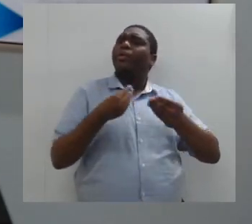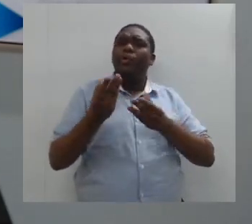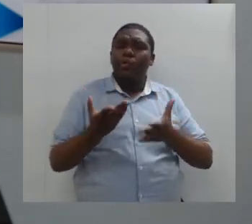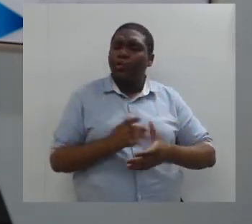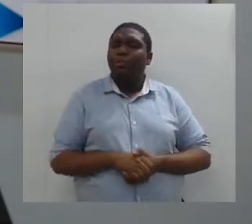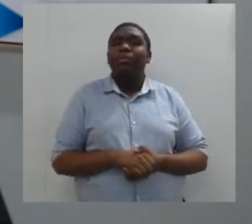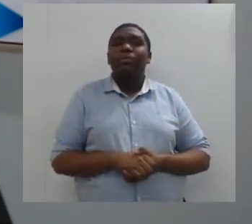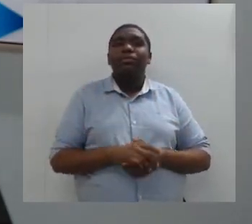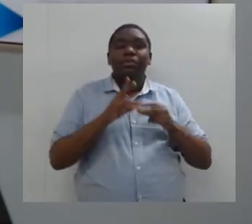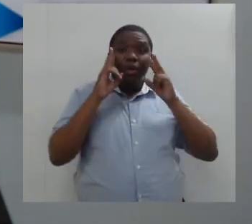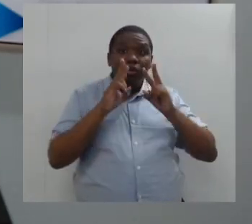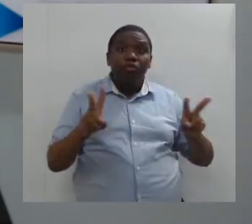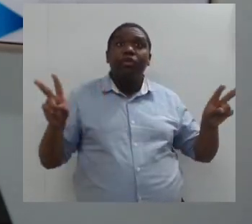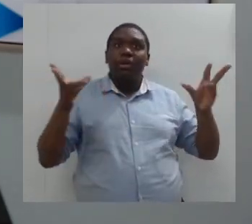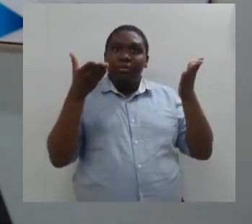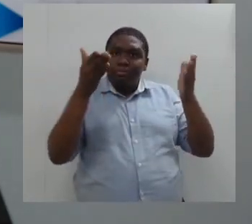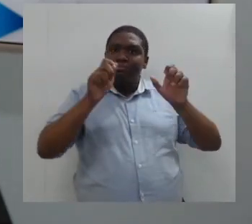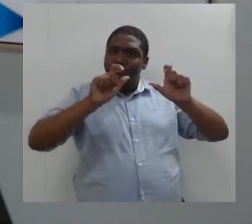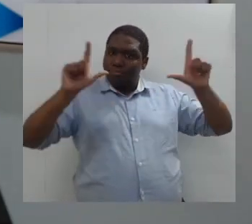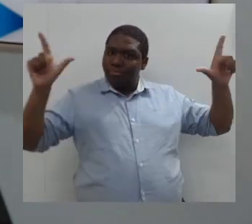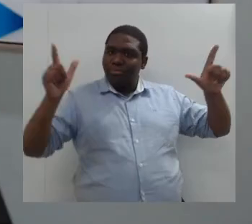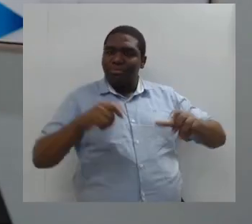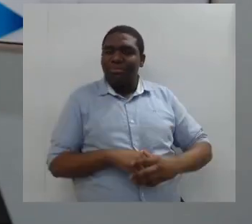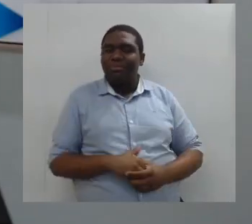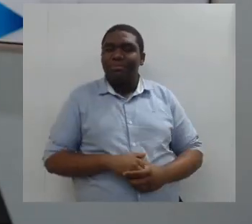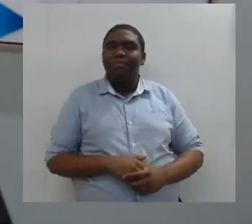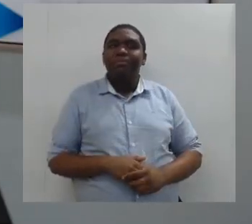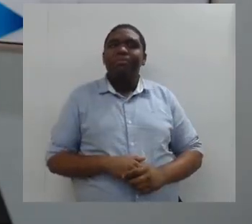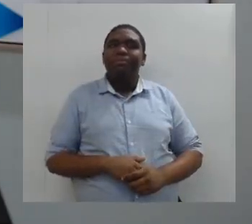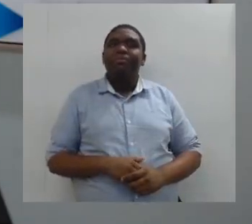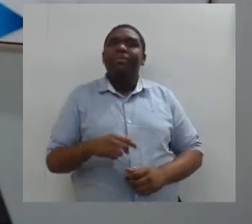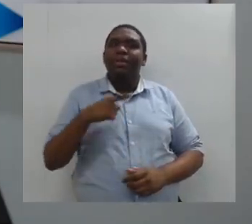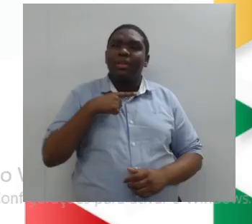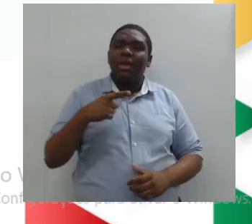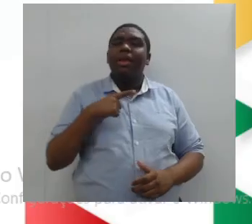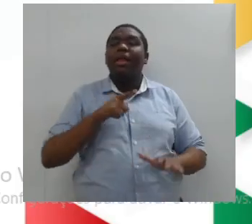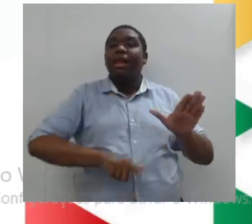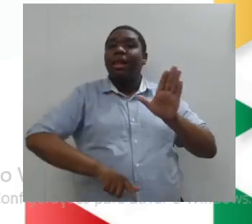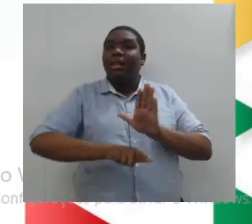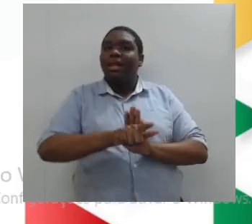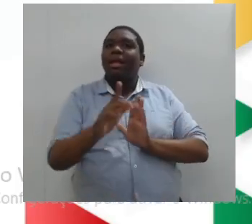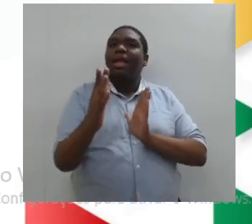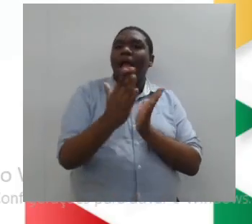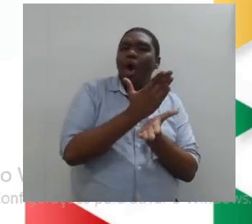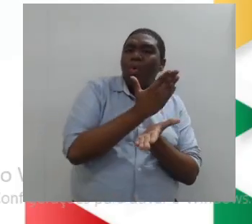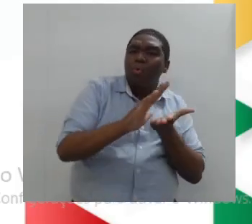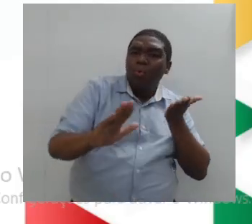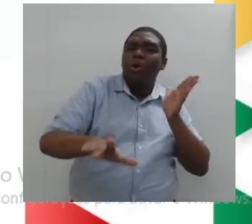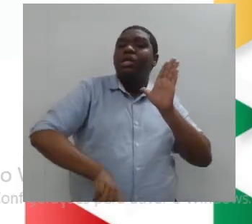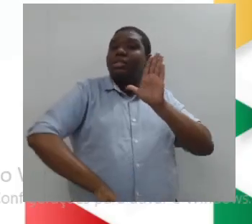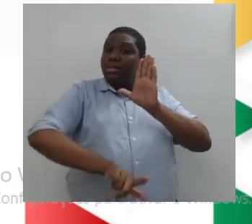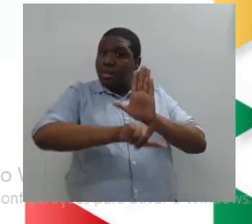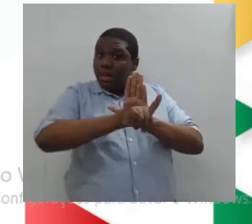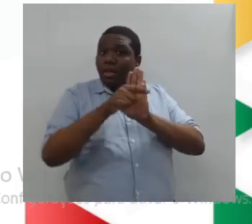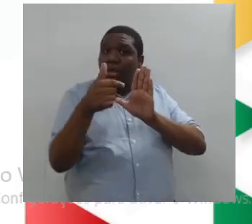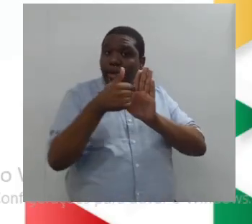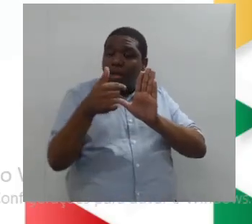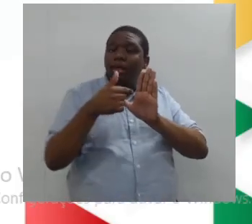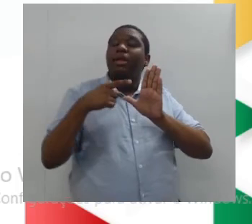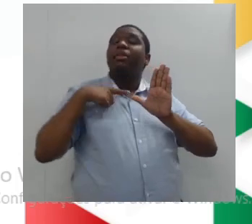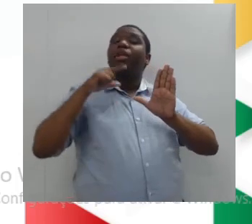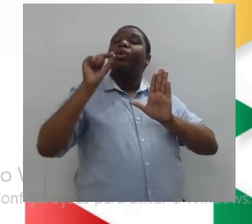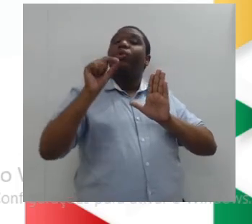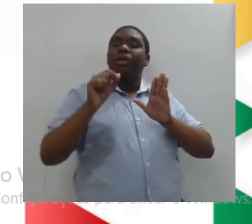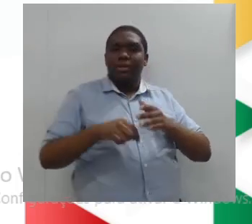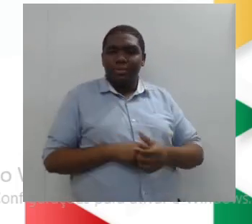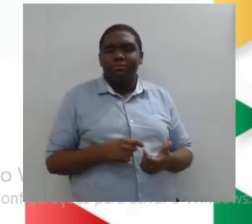ver, adiante na tela, nós temos, dentre algumas das leis dos Bahá'ís, encontram-se,